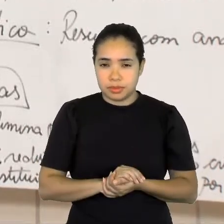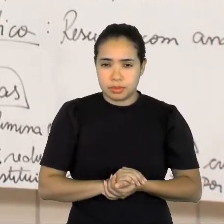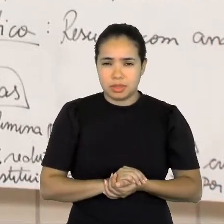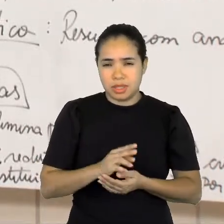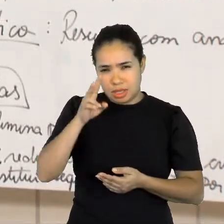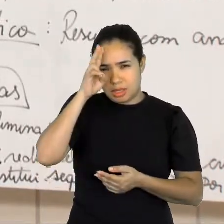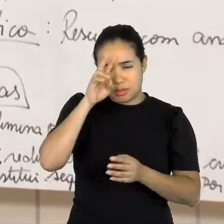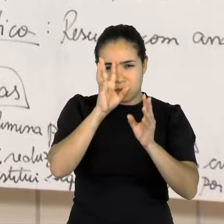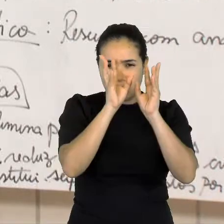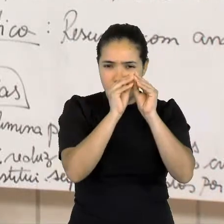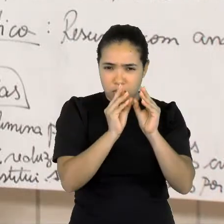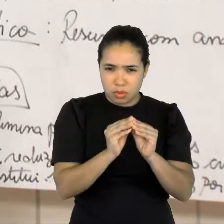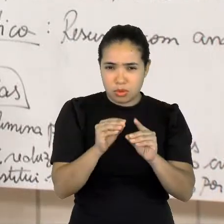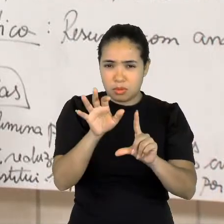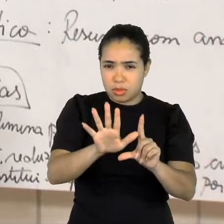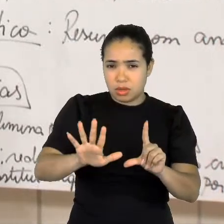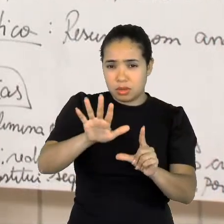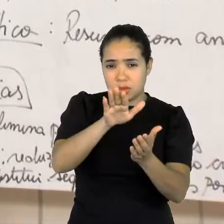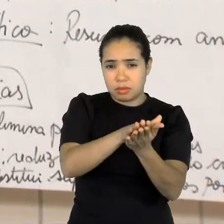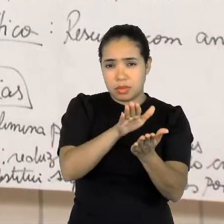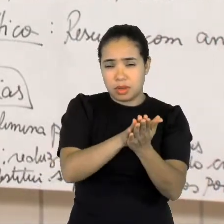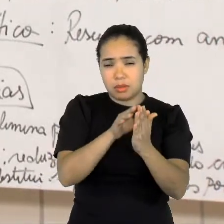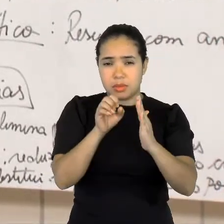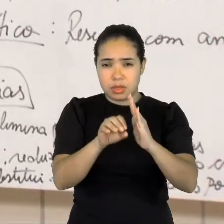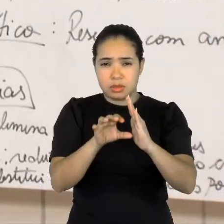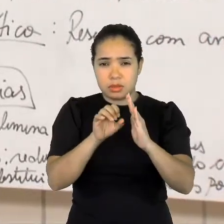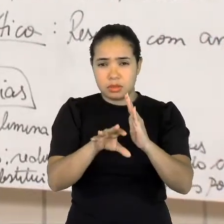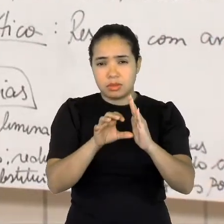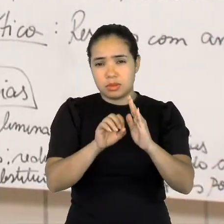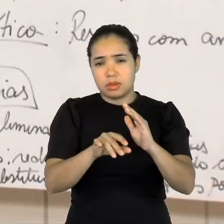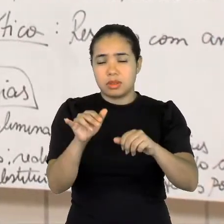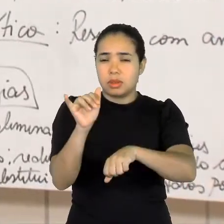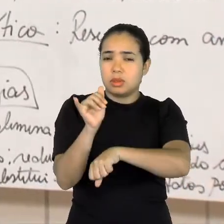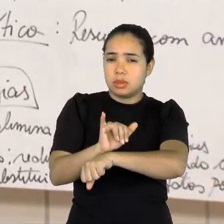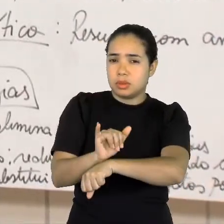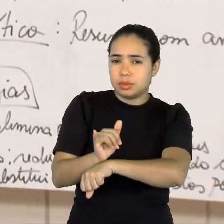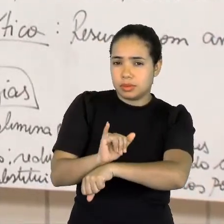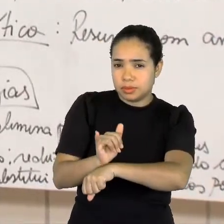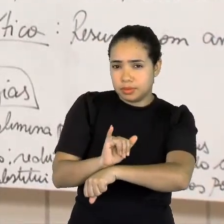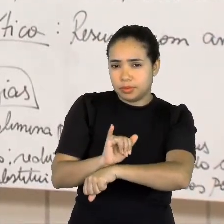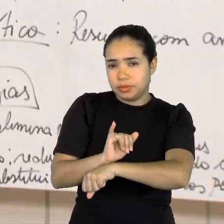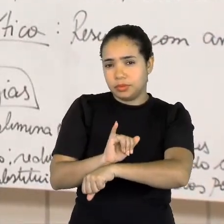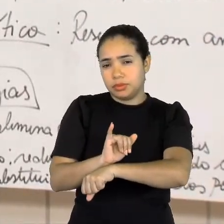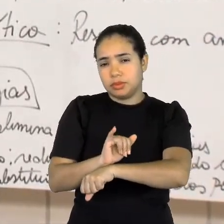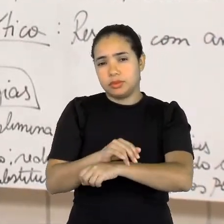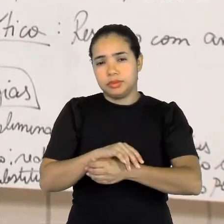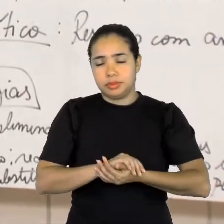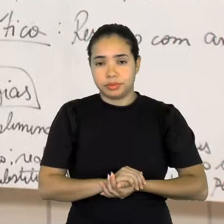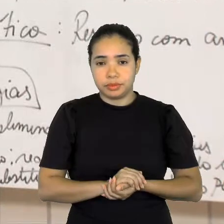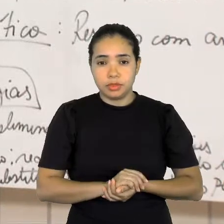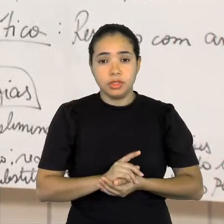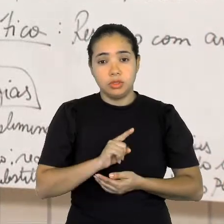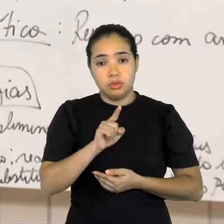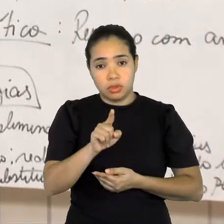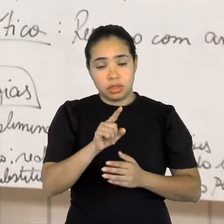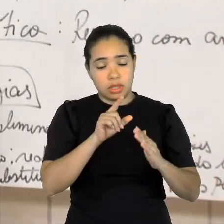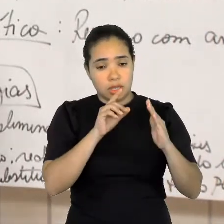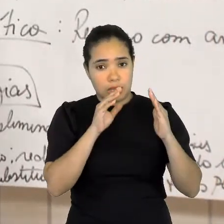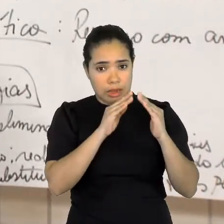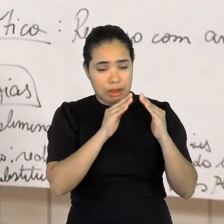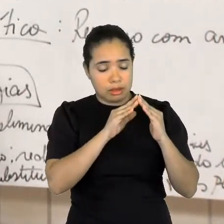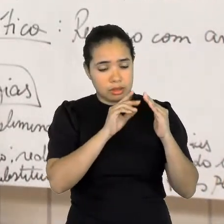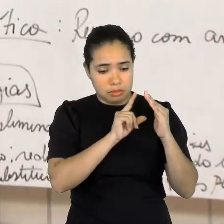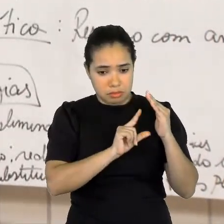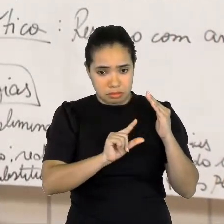está disponível na plataforma Palmas Homeschool, no canal do YouTube. Ao sair de casa, usar